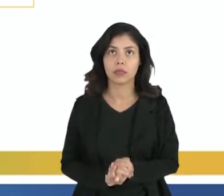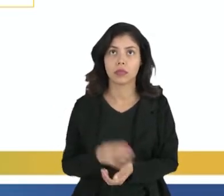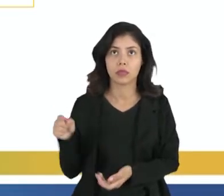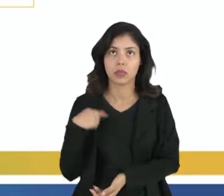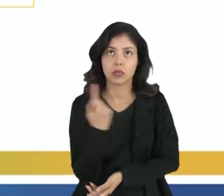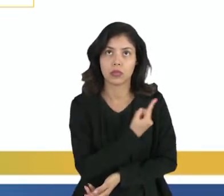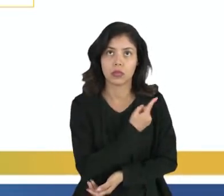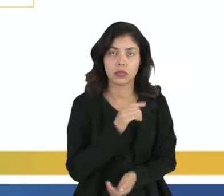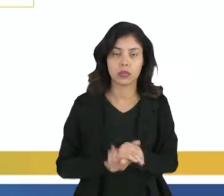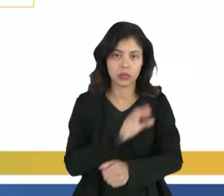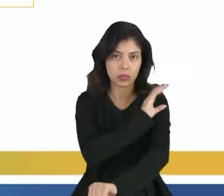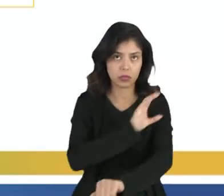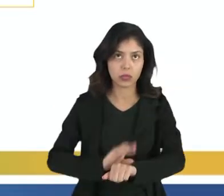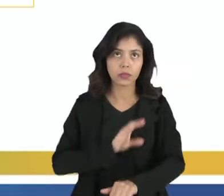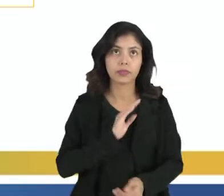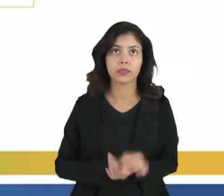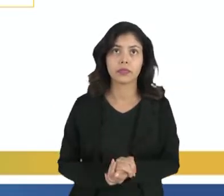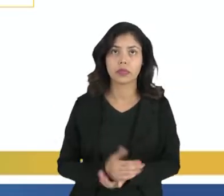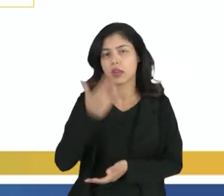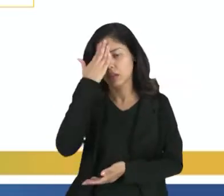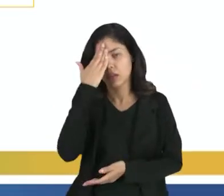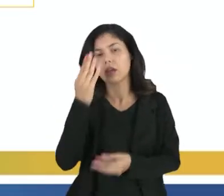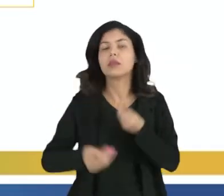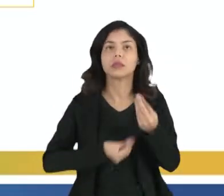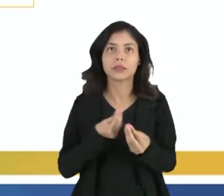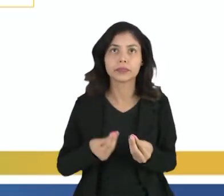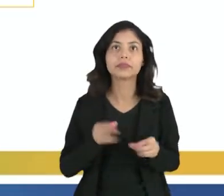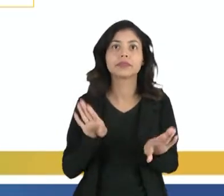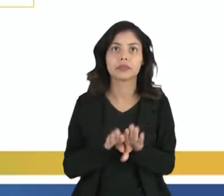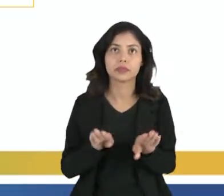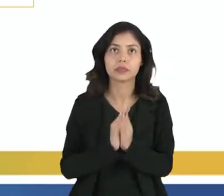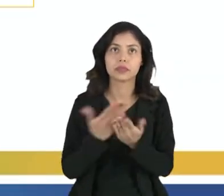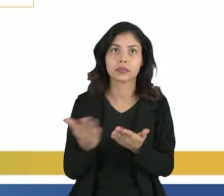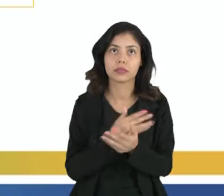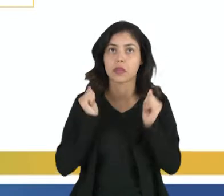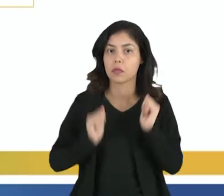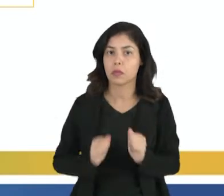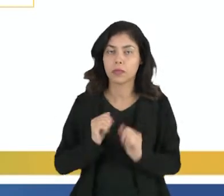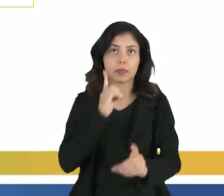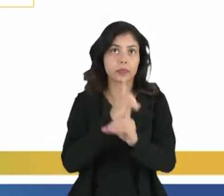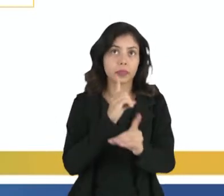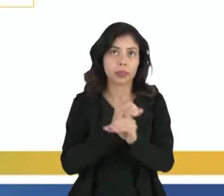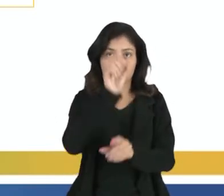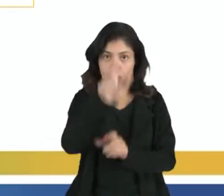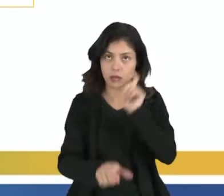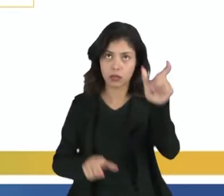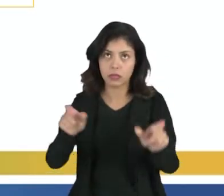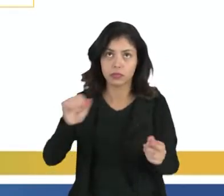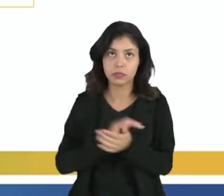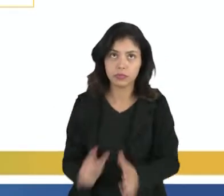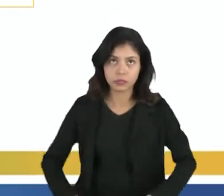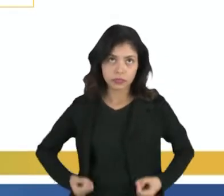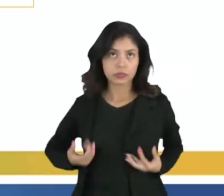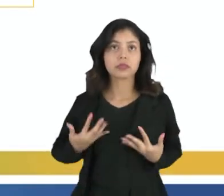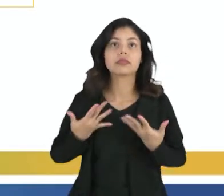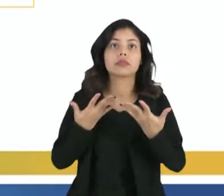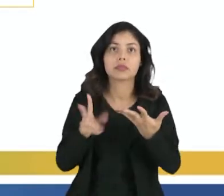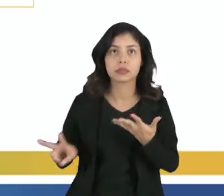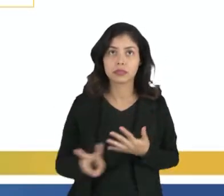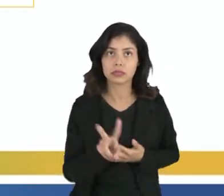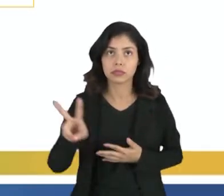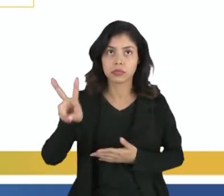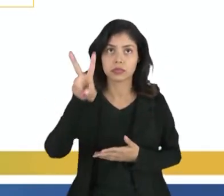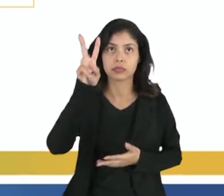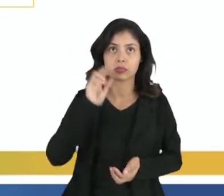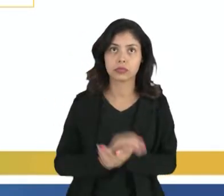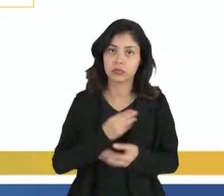enriquecer nosso repertório cultural. Entendemos que a leitura de livros permite uma identificação com os personagens, com